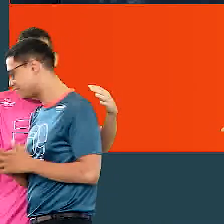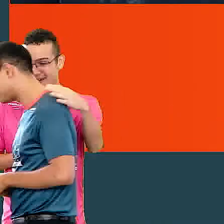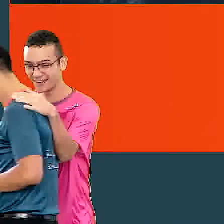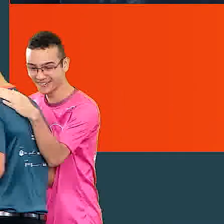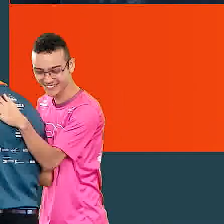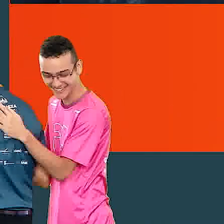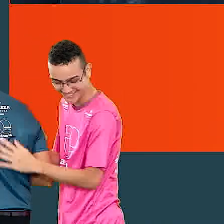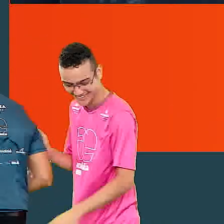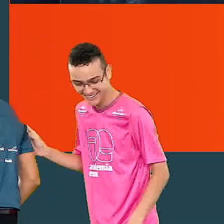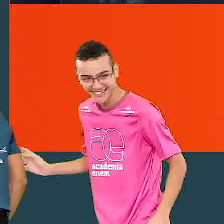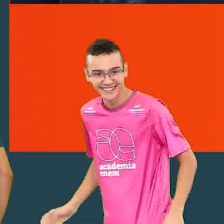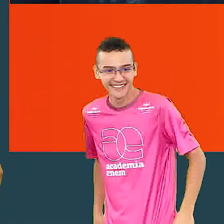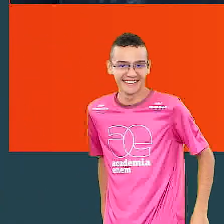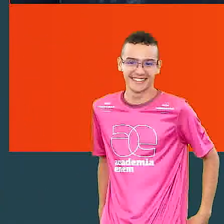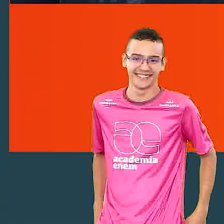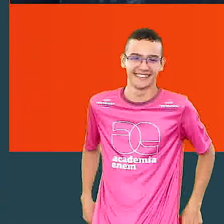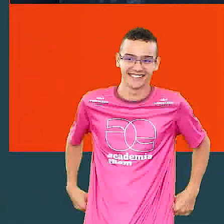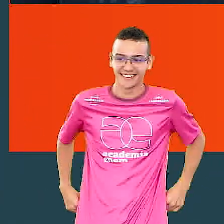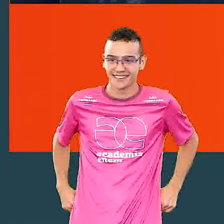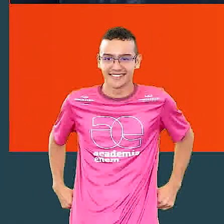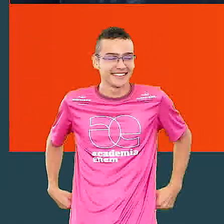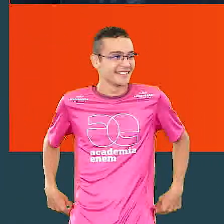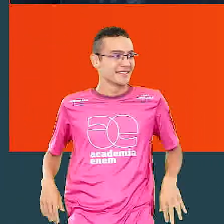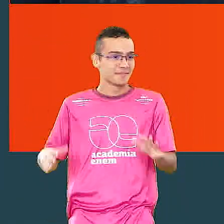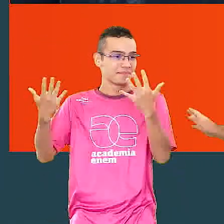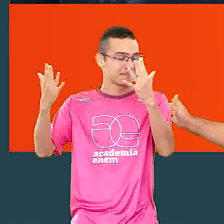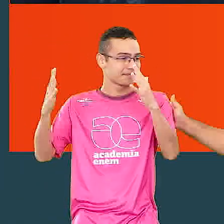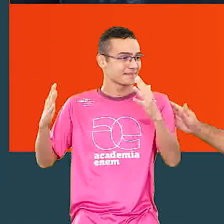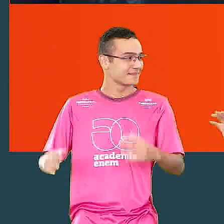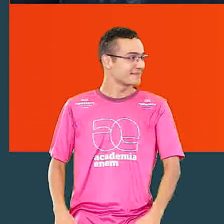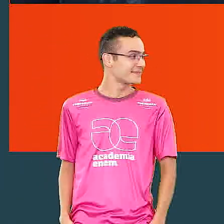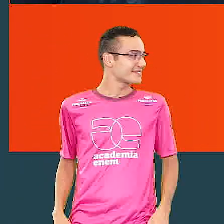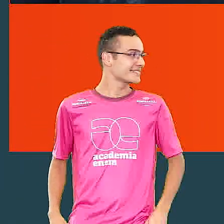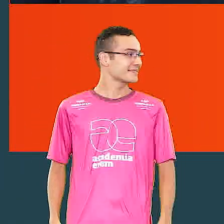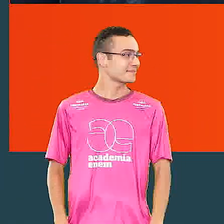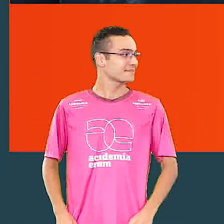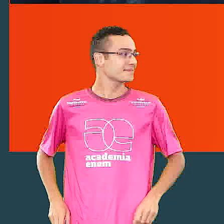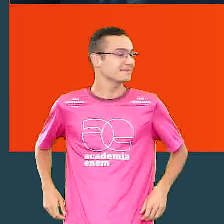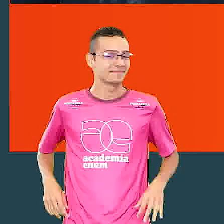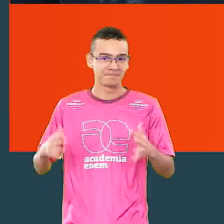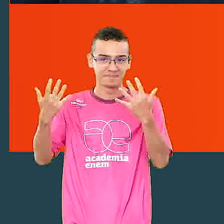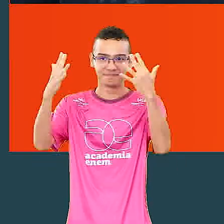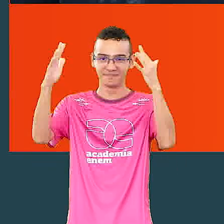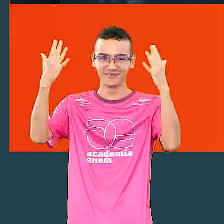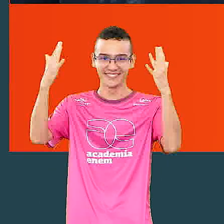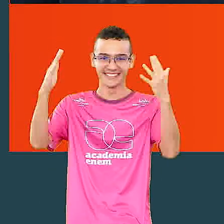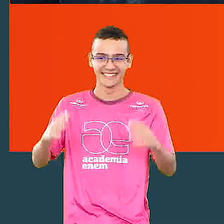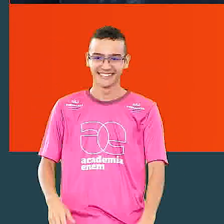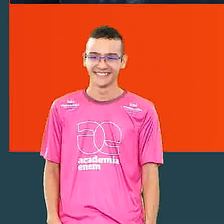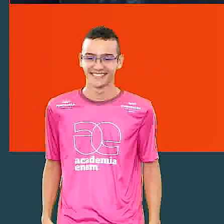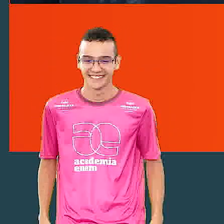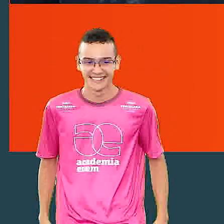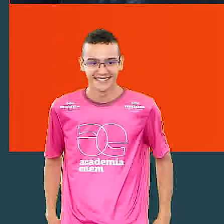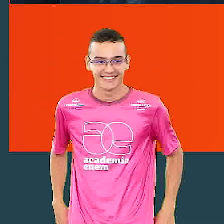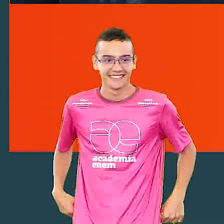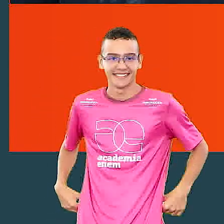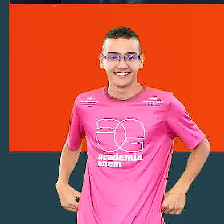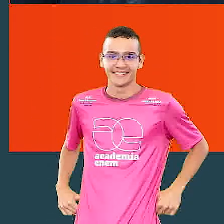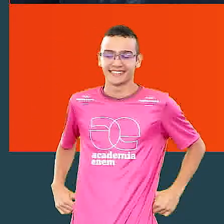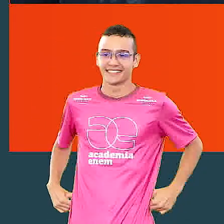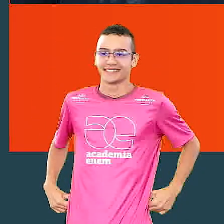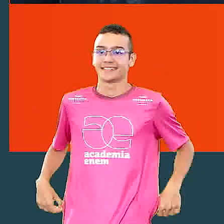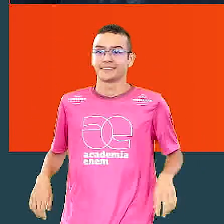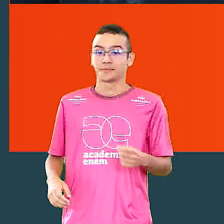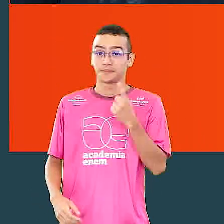favor. Obrigado, viu, jovem? Obrigado, amigo. Você é amigo. Vamos lá. Clap, clap. Clap, clap. Bora. Ei, negada, olha